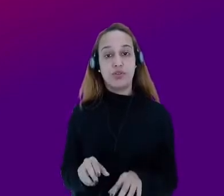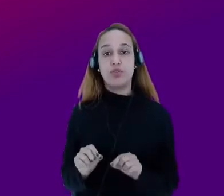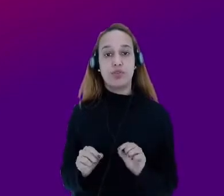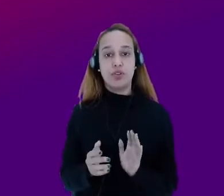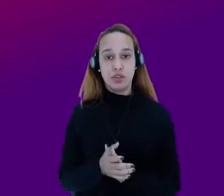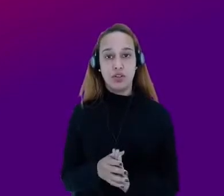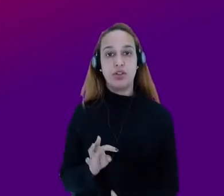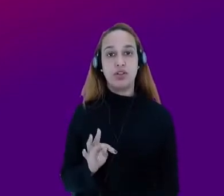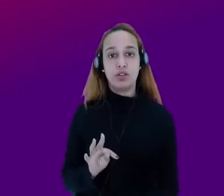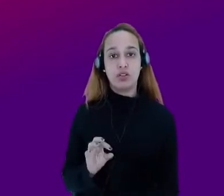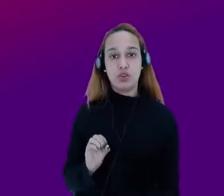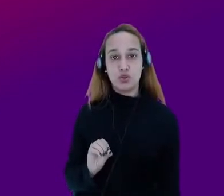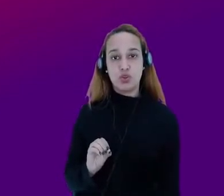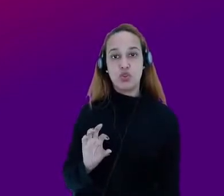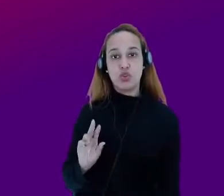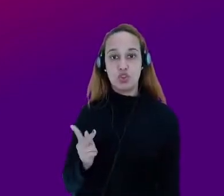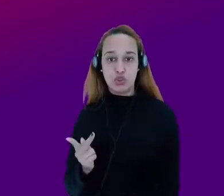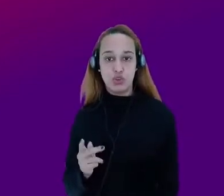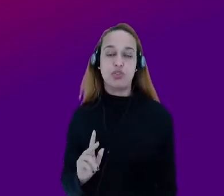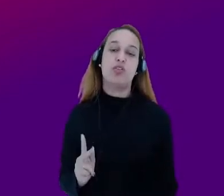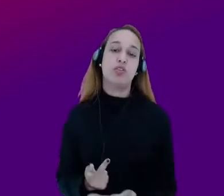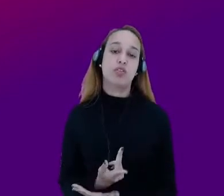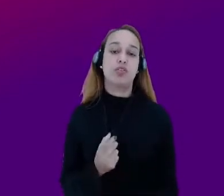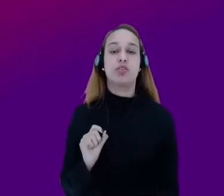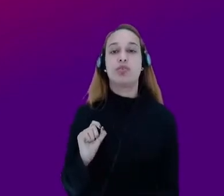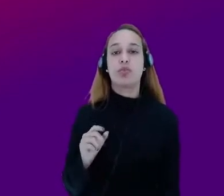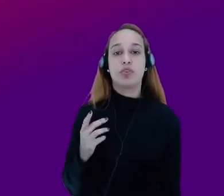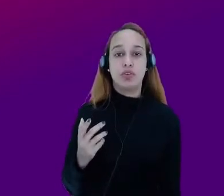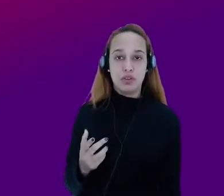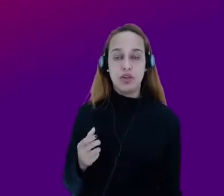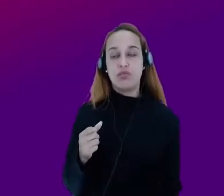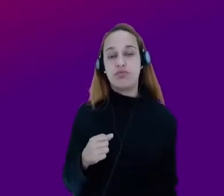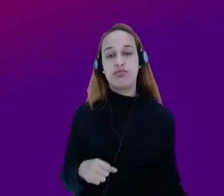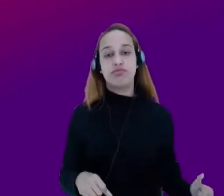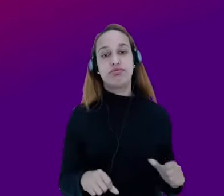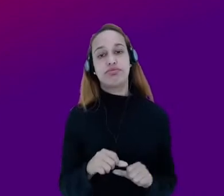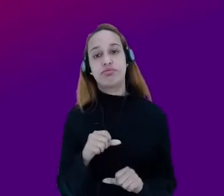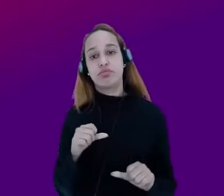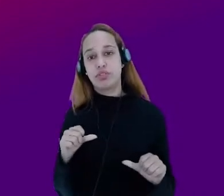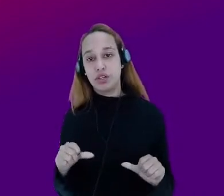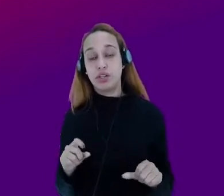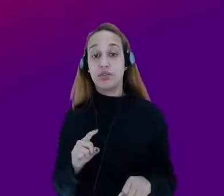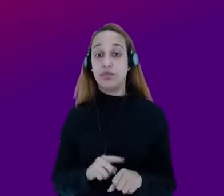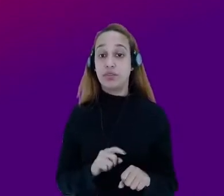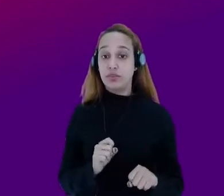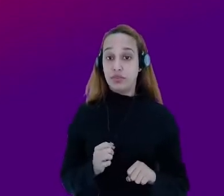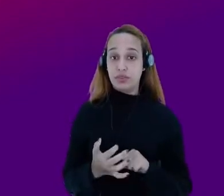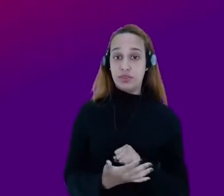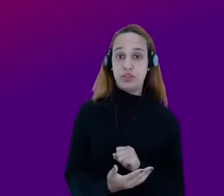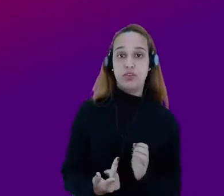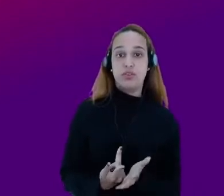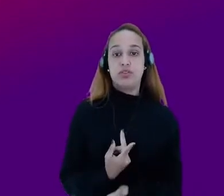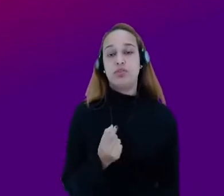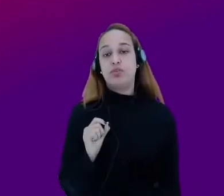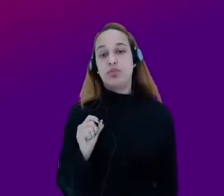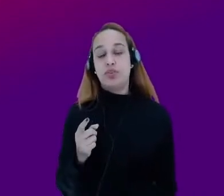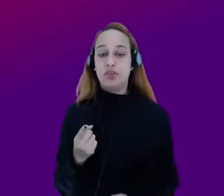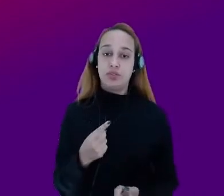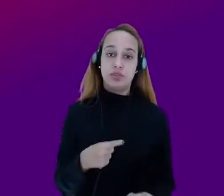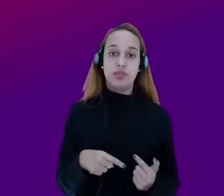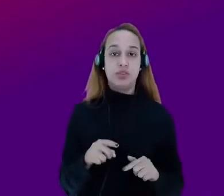né? Então, aconteceu aí uma revolução do touch e com a pandemia acaba tendo uma evolução para